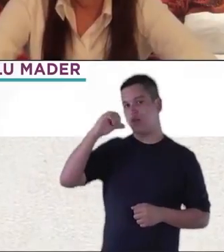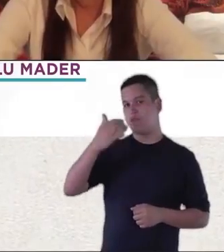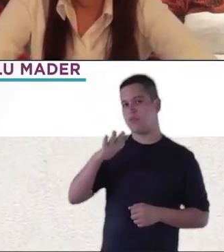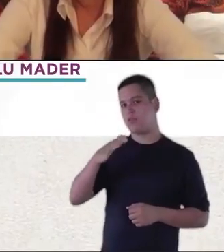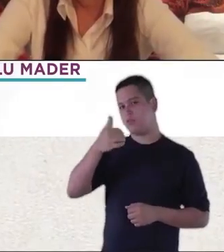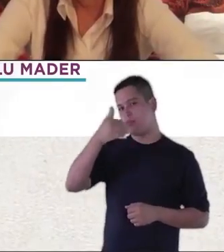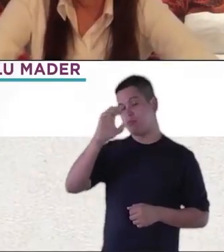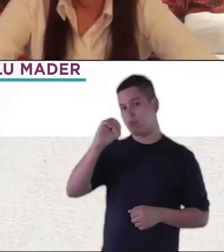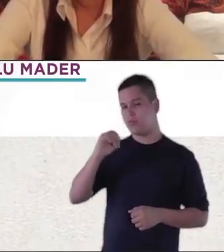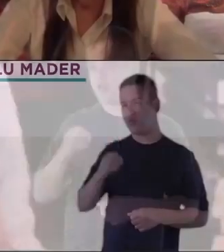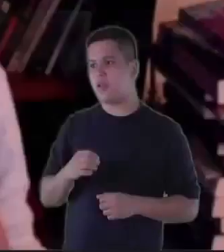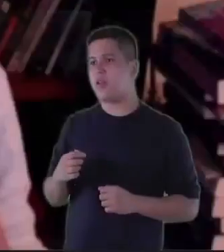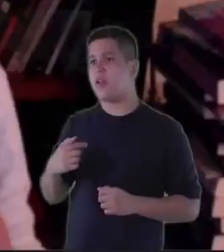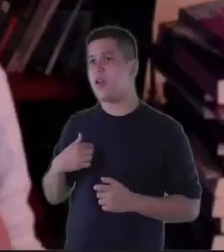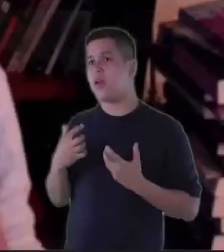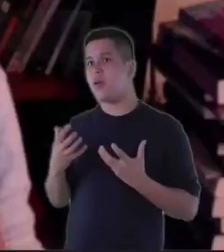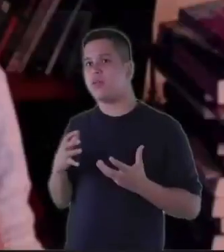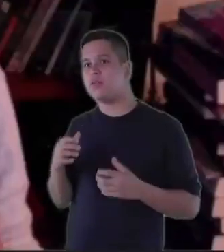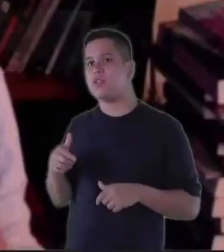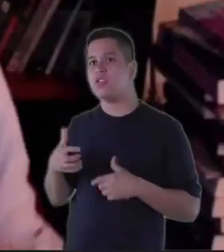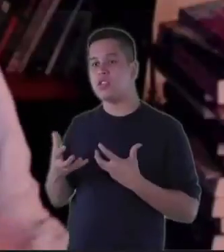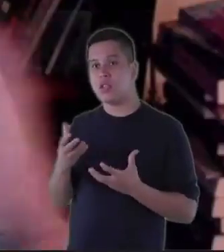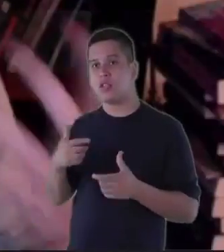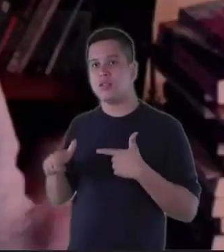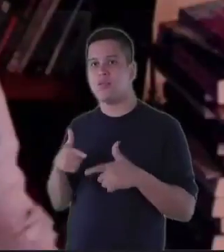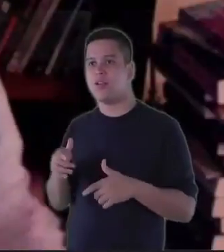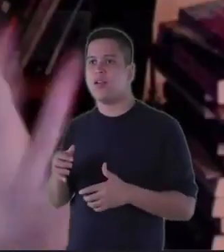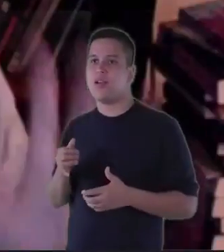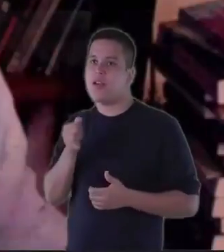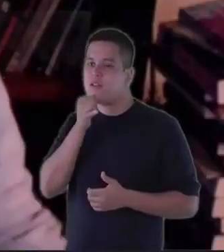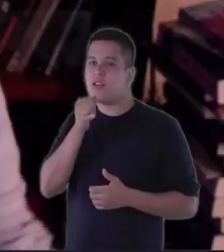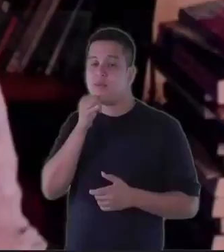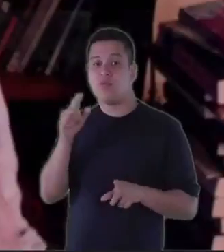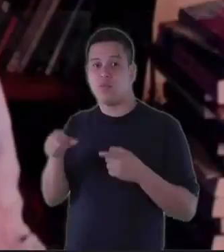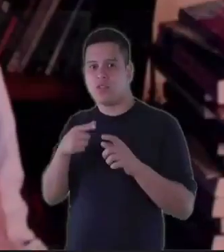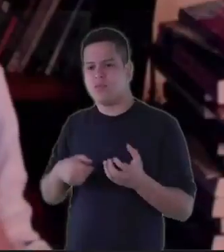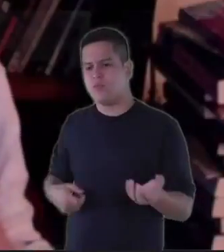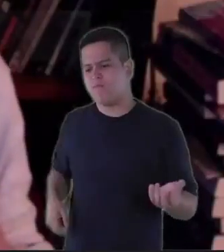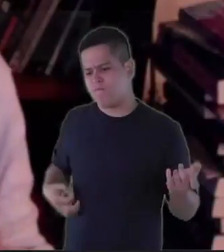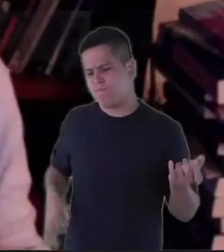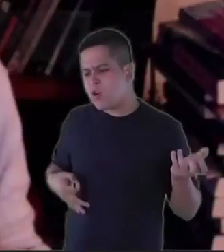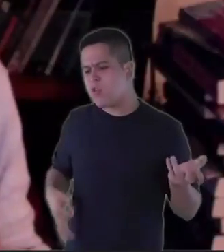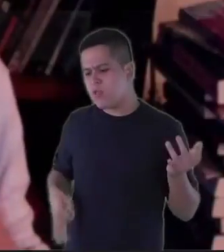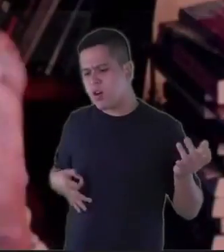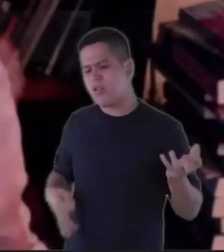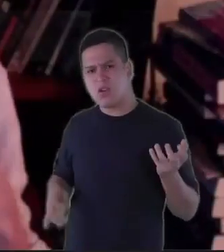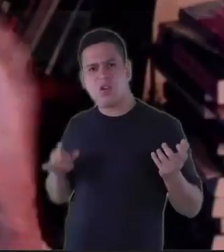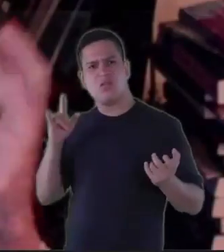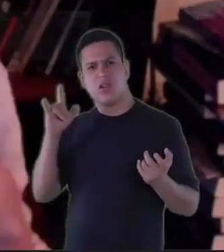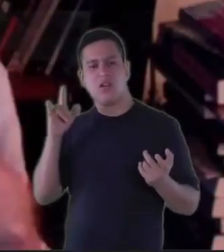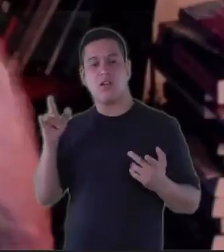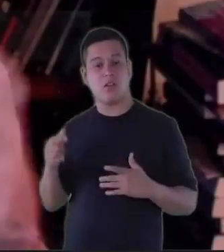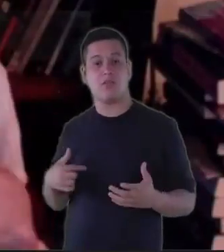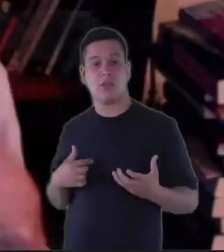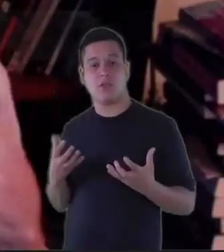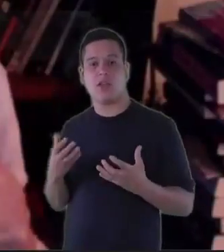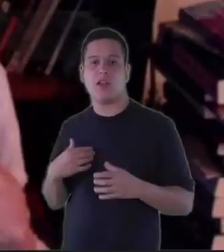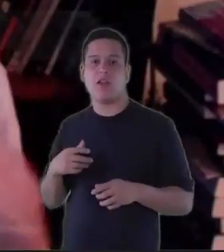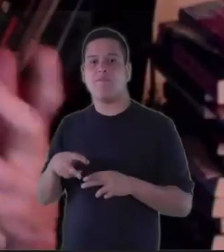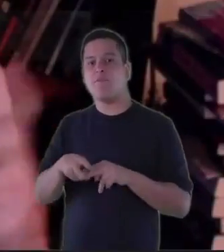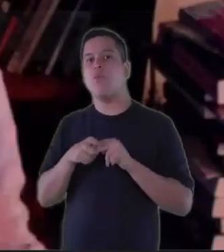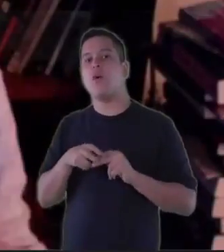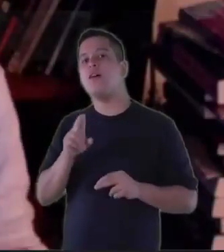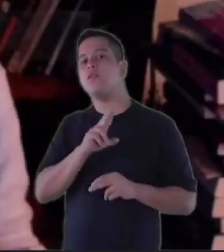eu tanto queria ser um guitarrista de rock, muito influenciado pela figura do Jimi Hendrix, pelo rock que eu ouvia,